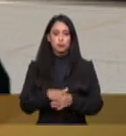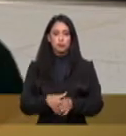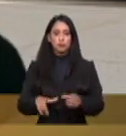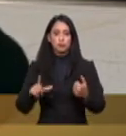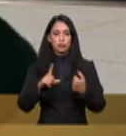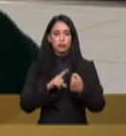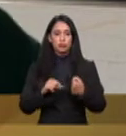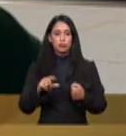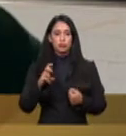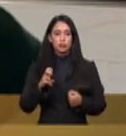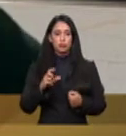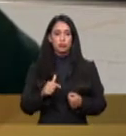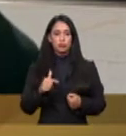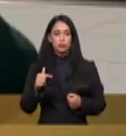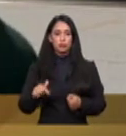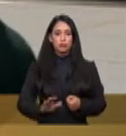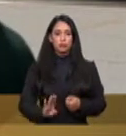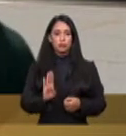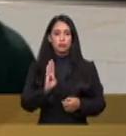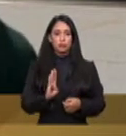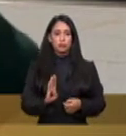Artigo 57B, parágrafo 4,